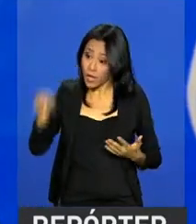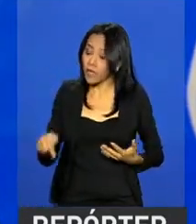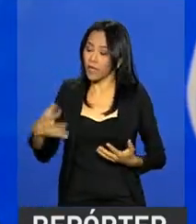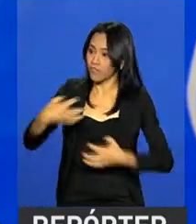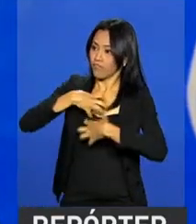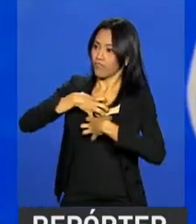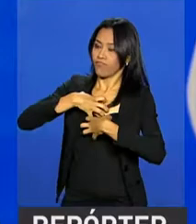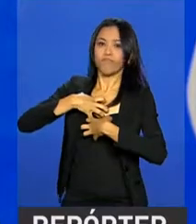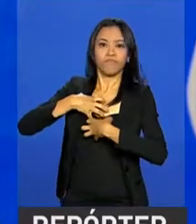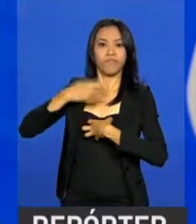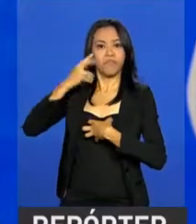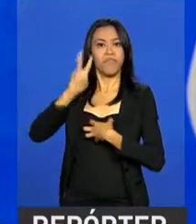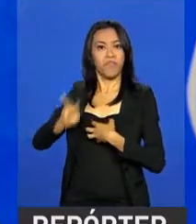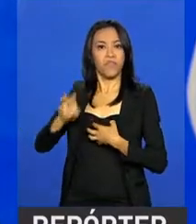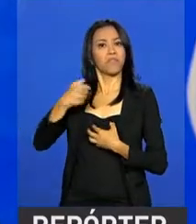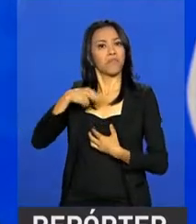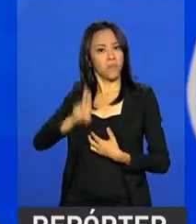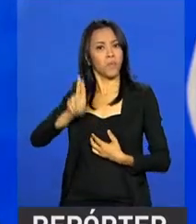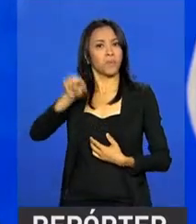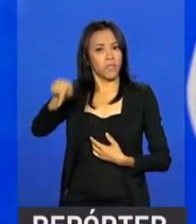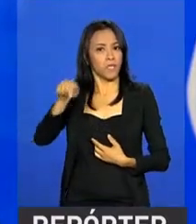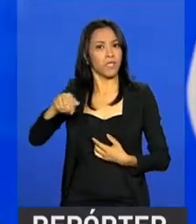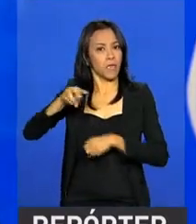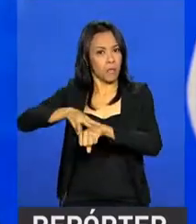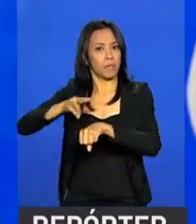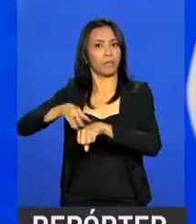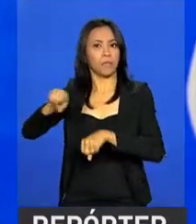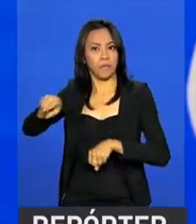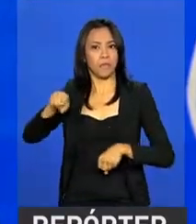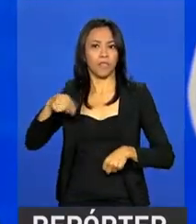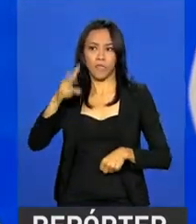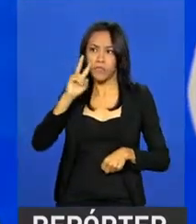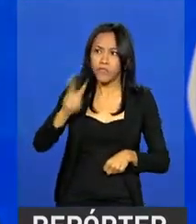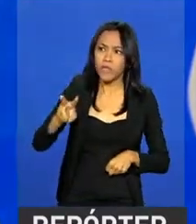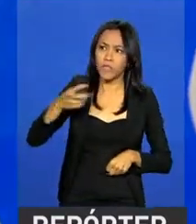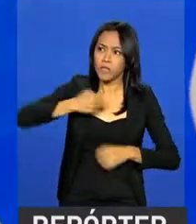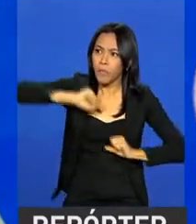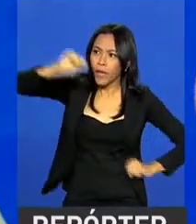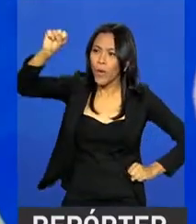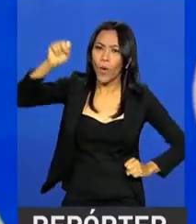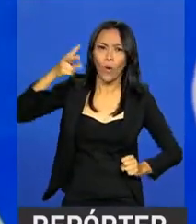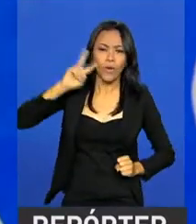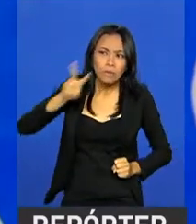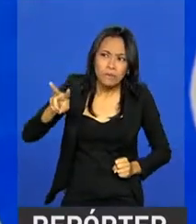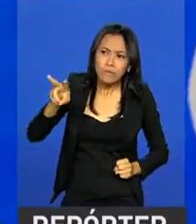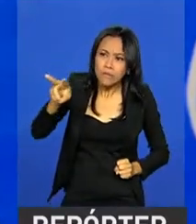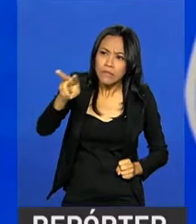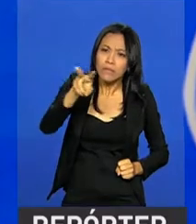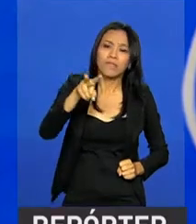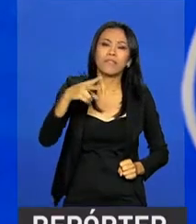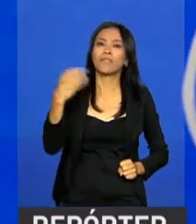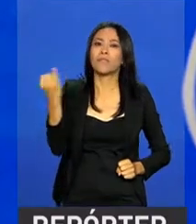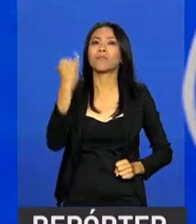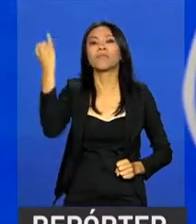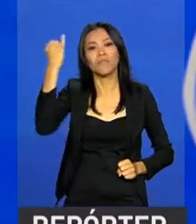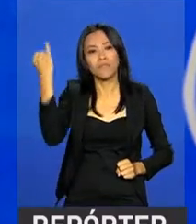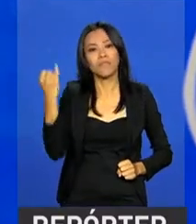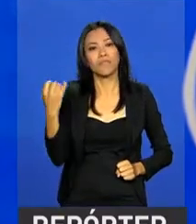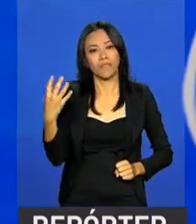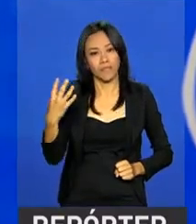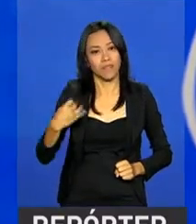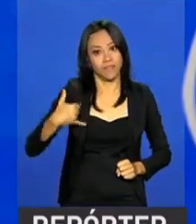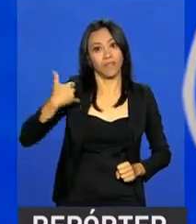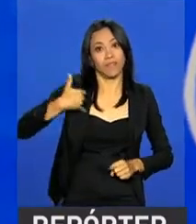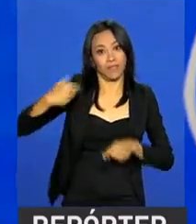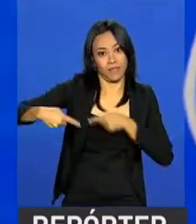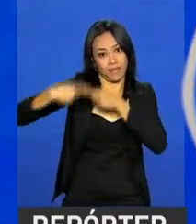gente está vendo e está interagindo, botou o tema dos super-heróis também, né, que é muito presente hoje na nossa